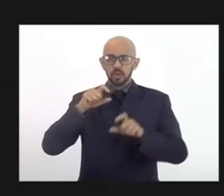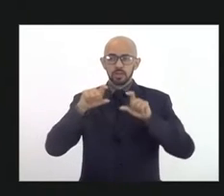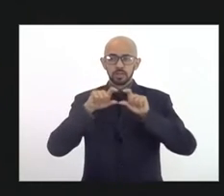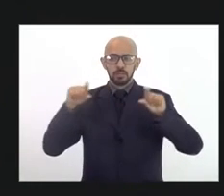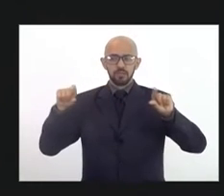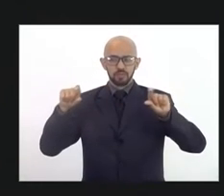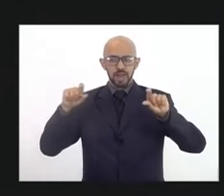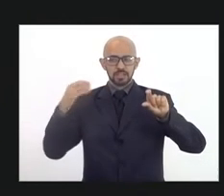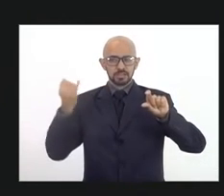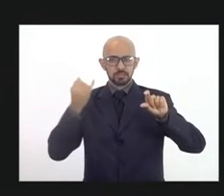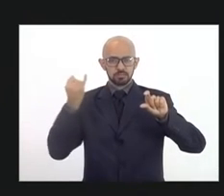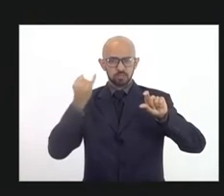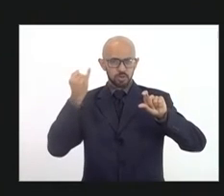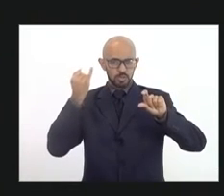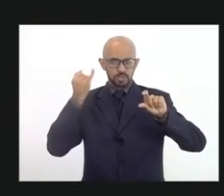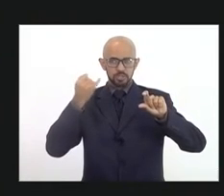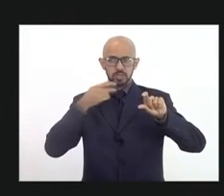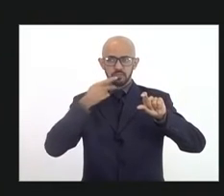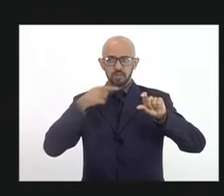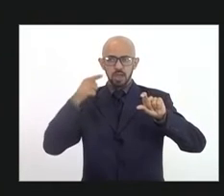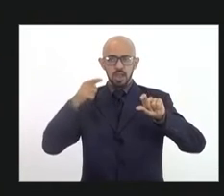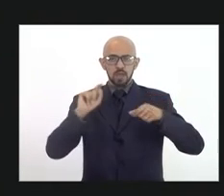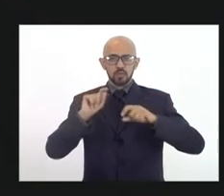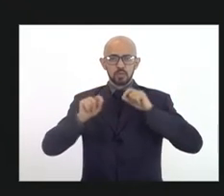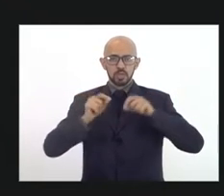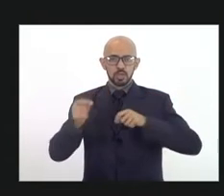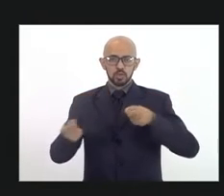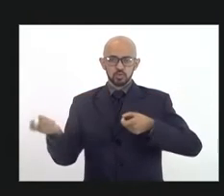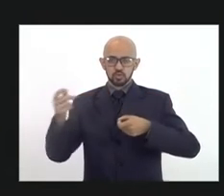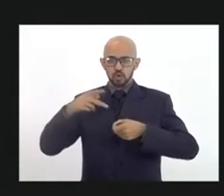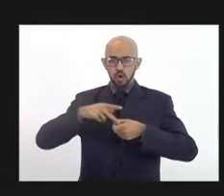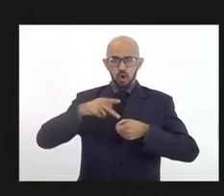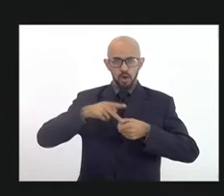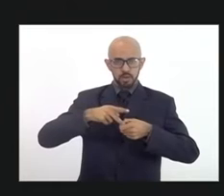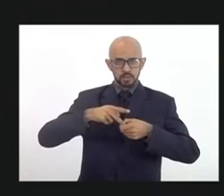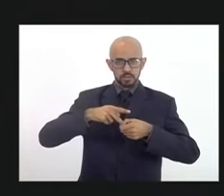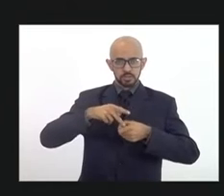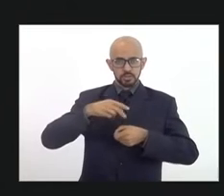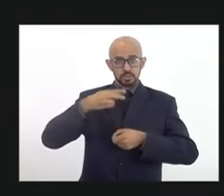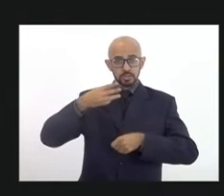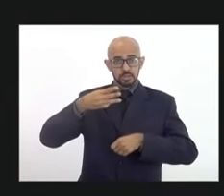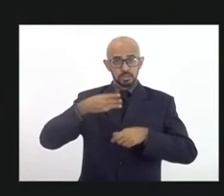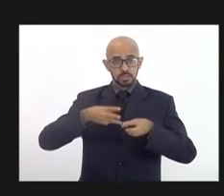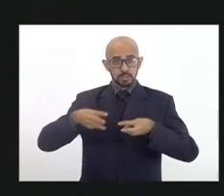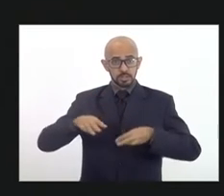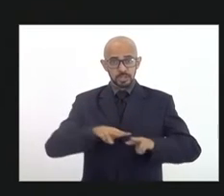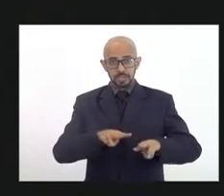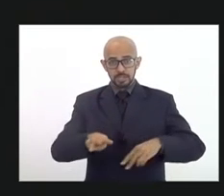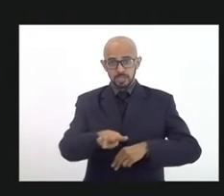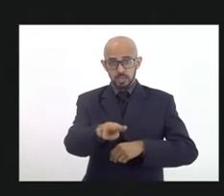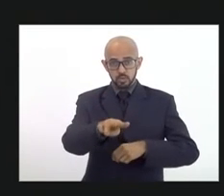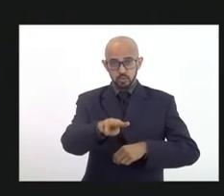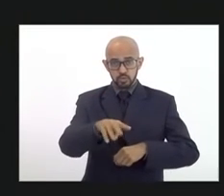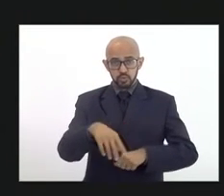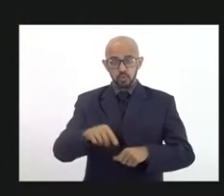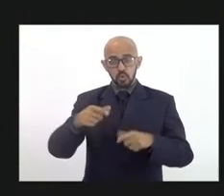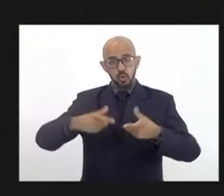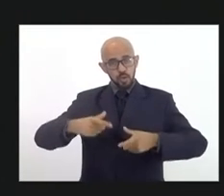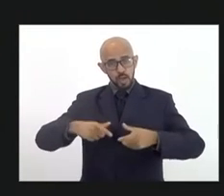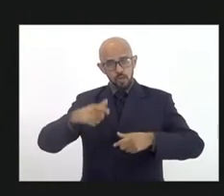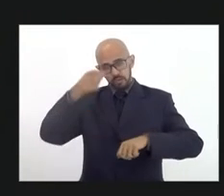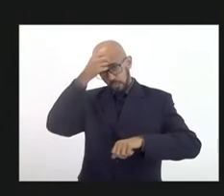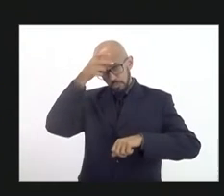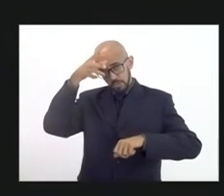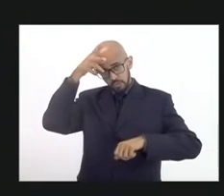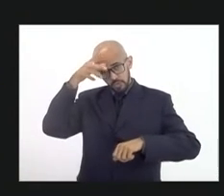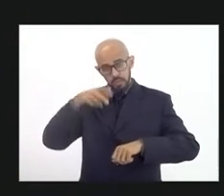curiosa que ele comentou para mim: João, os royalties de Três Rios, onde ele foi prefeito por duas vezes, foram o